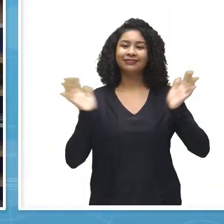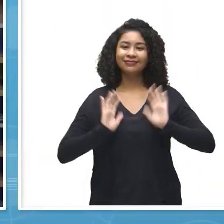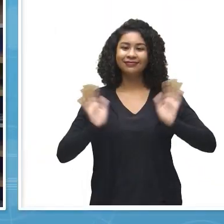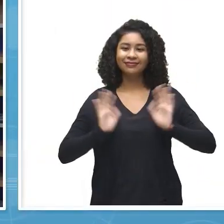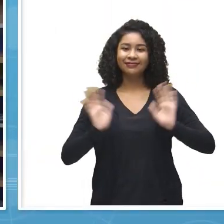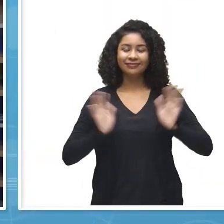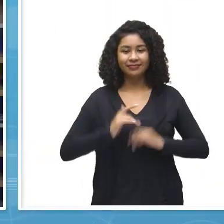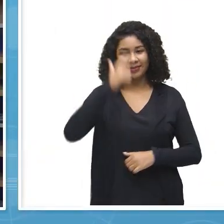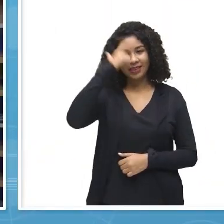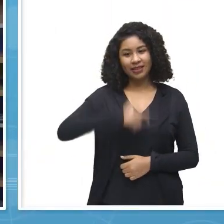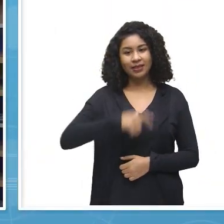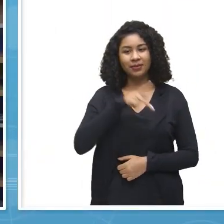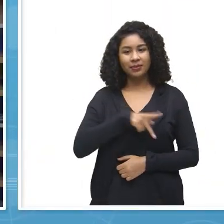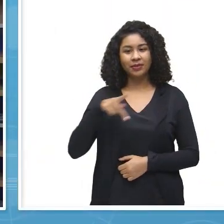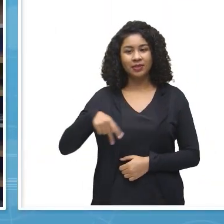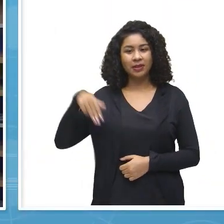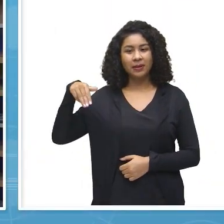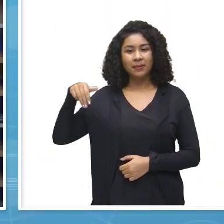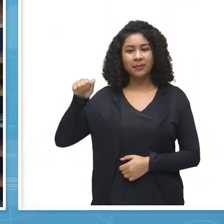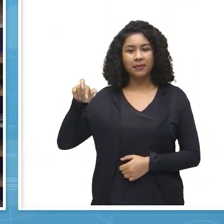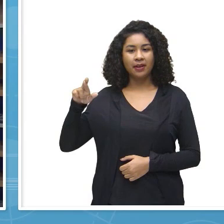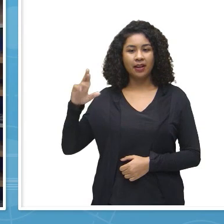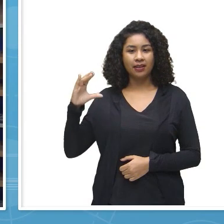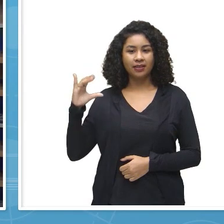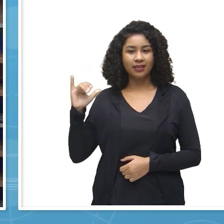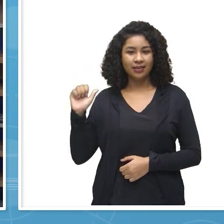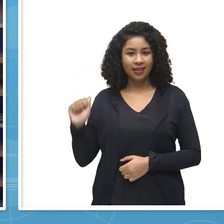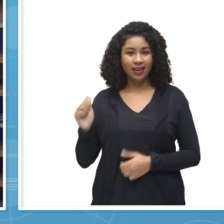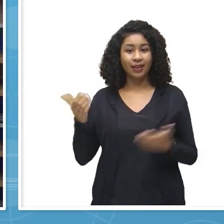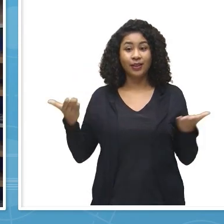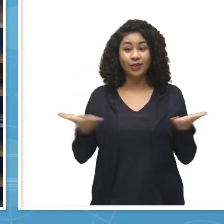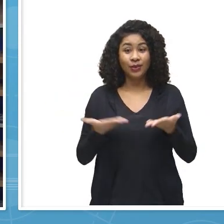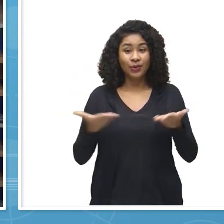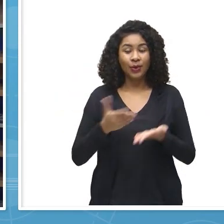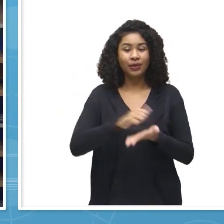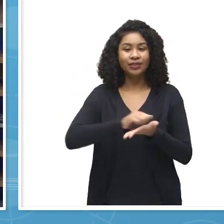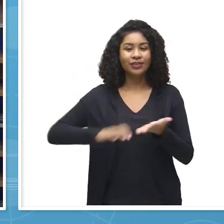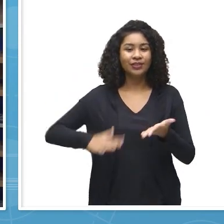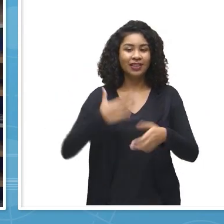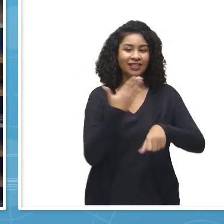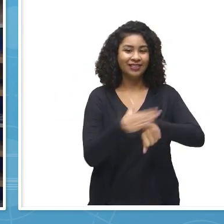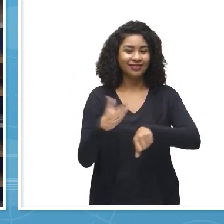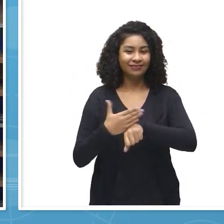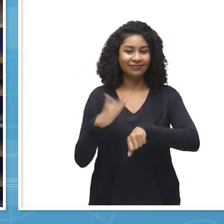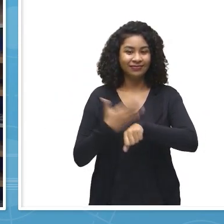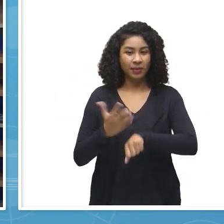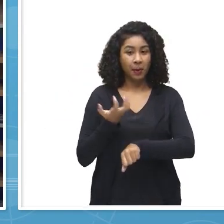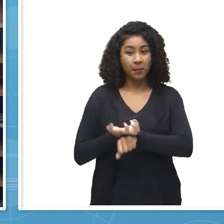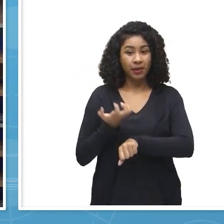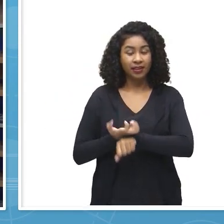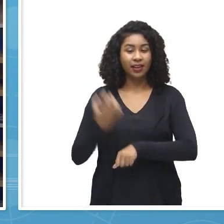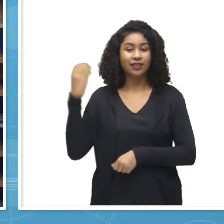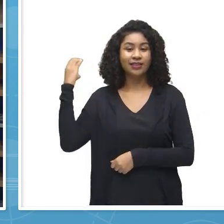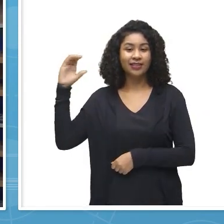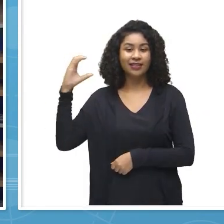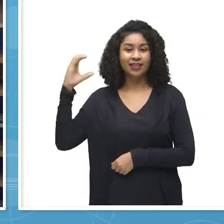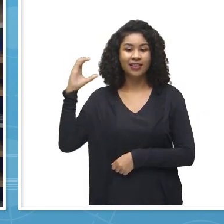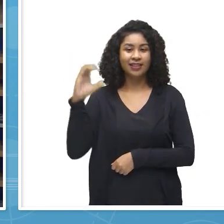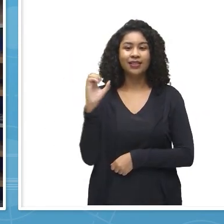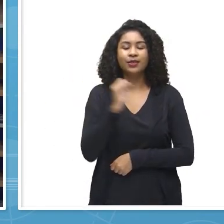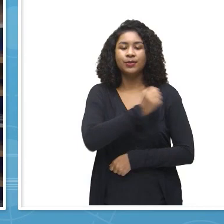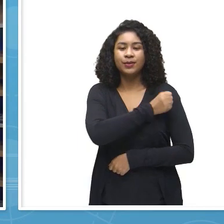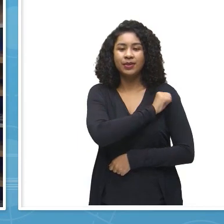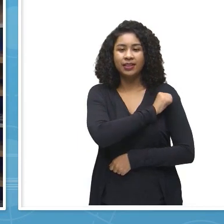Olá, eu sou a professora Márcia e hoje nós vamos para o nosso Exercitando de Ciências aí do 8º ano, né? Então eu espero